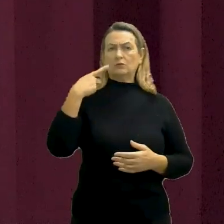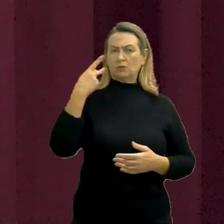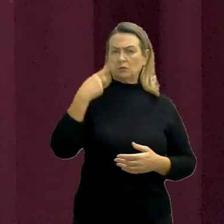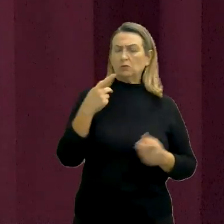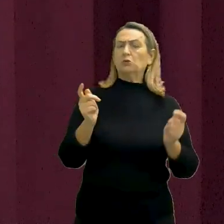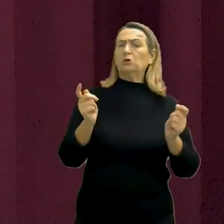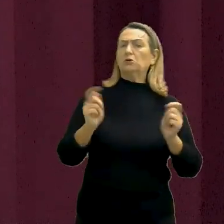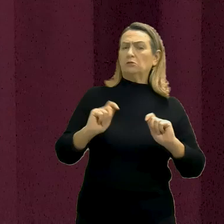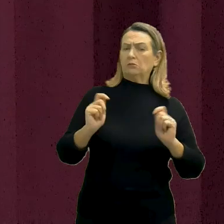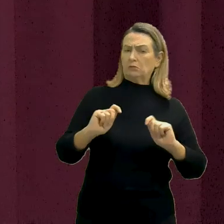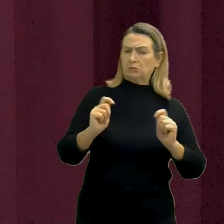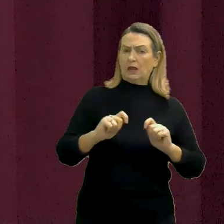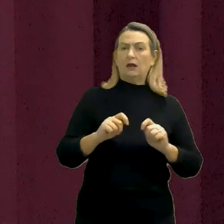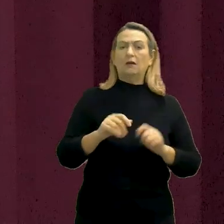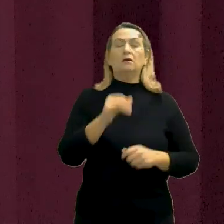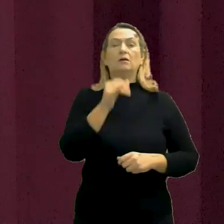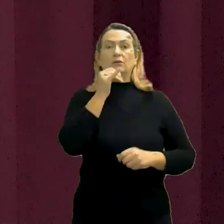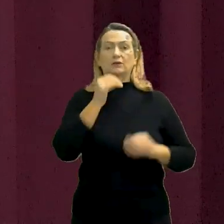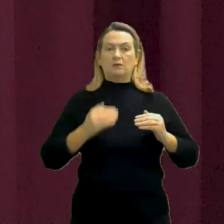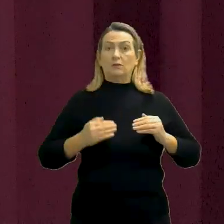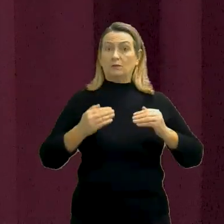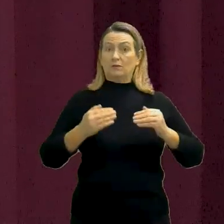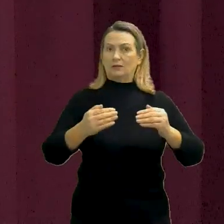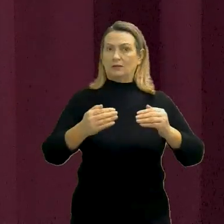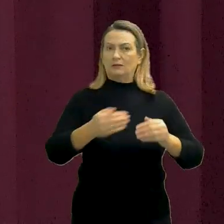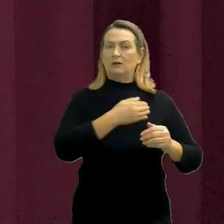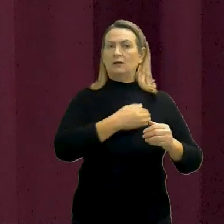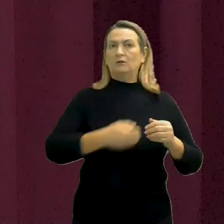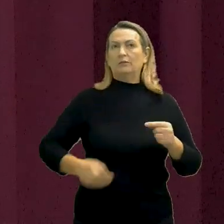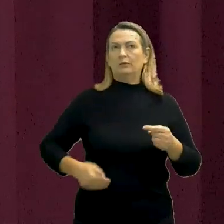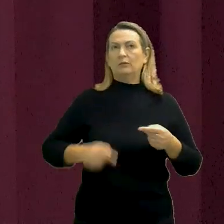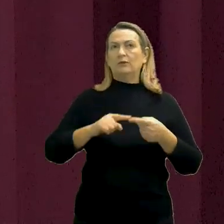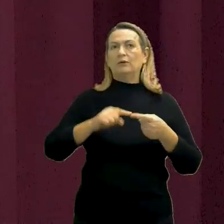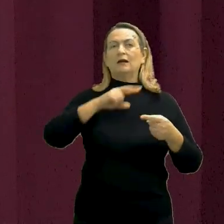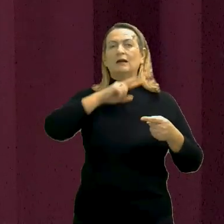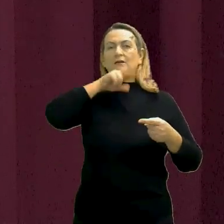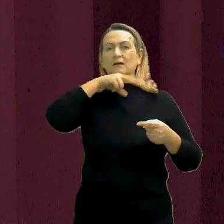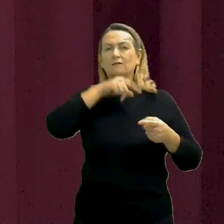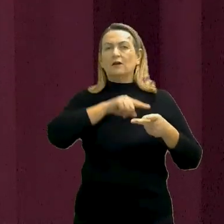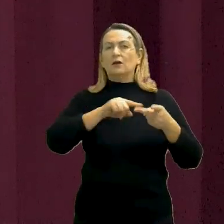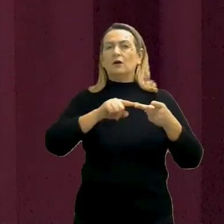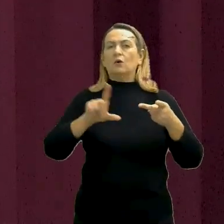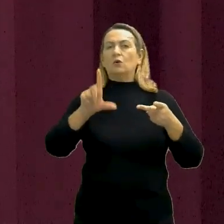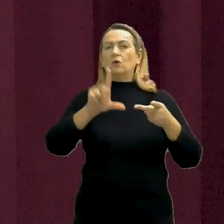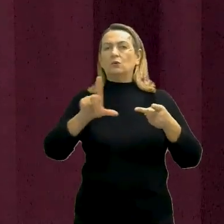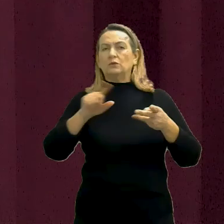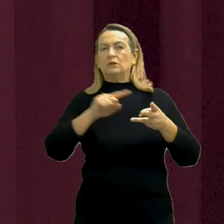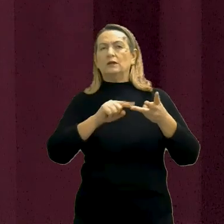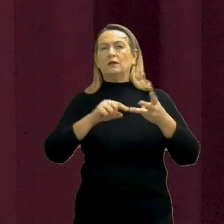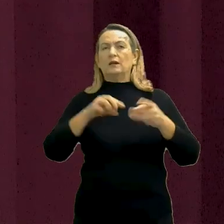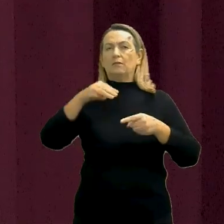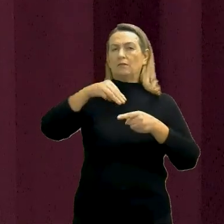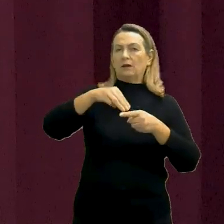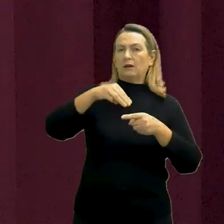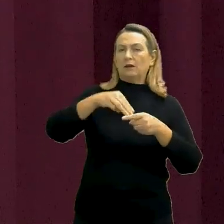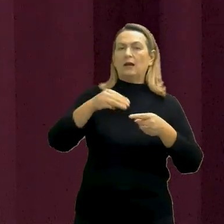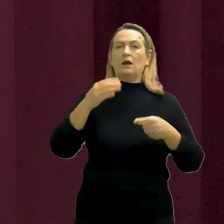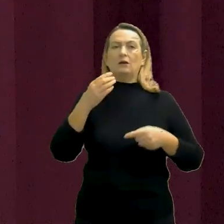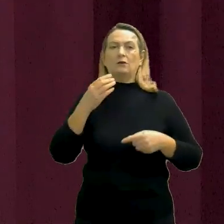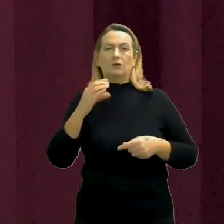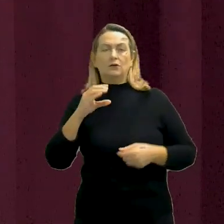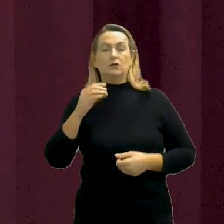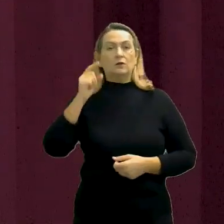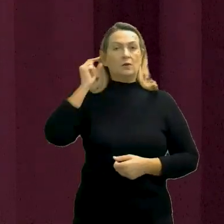pú público como Foz de Iguaçu Cascavel Londrina Maringá Curitiba né Ponta Grossa lá você pode